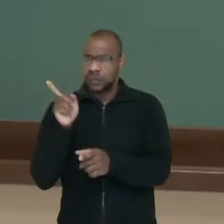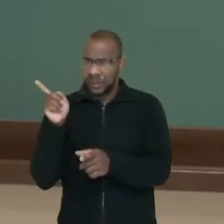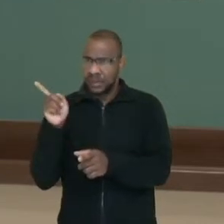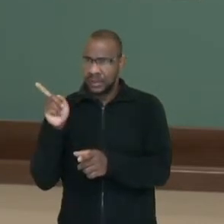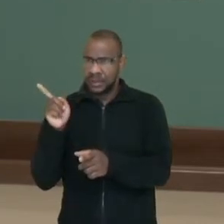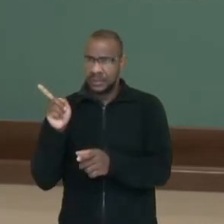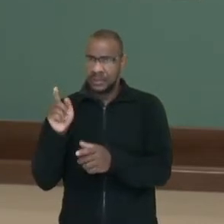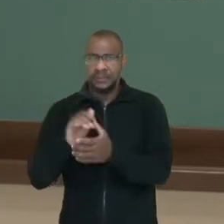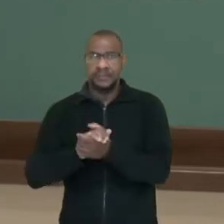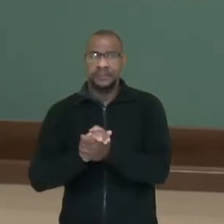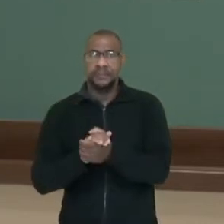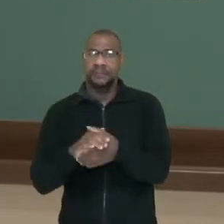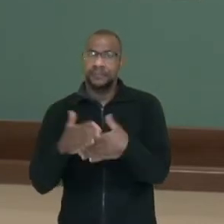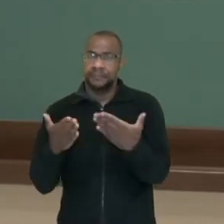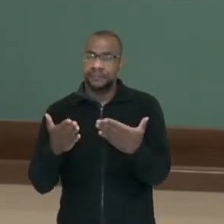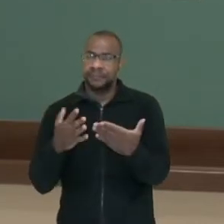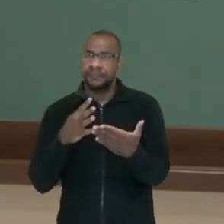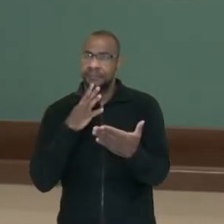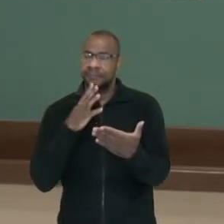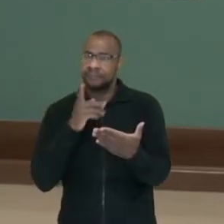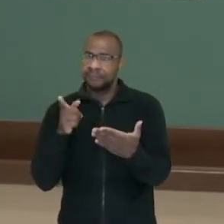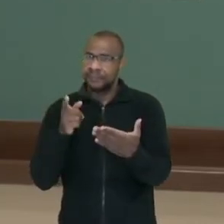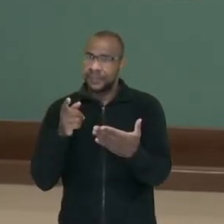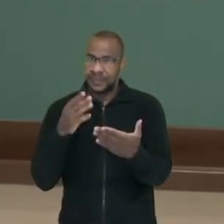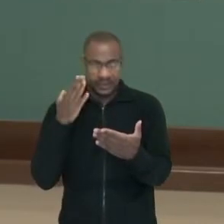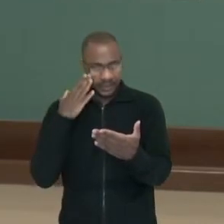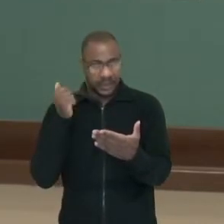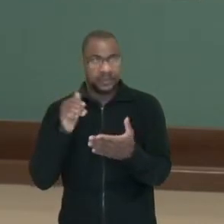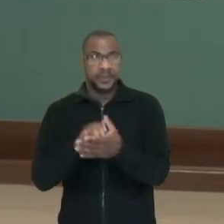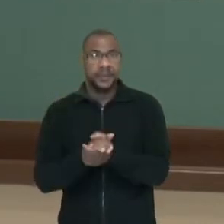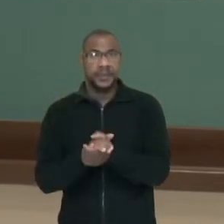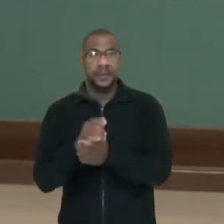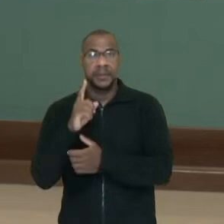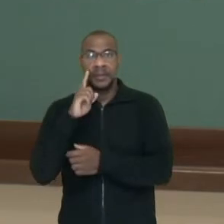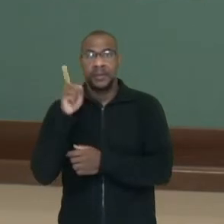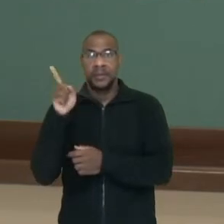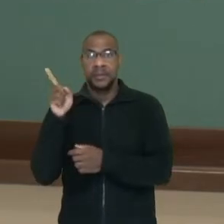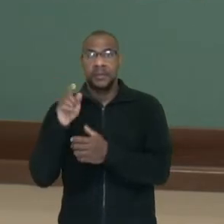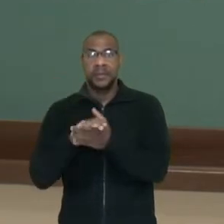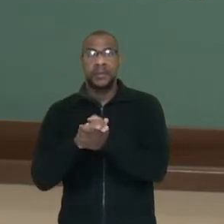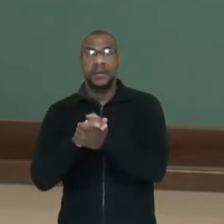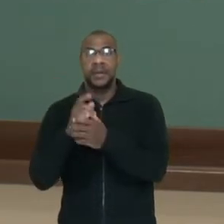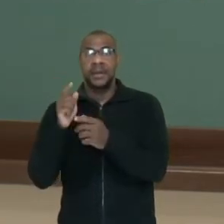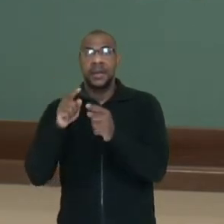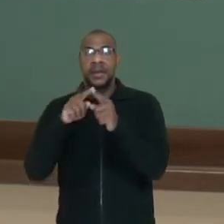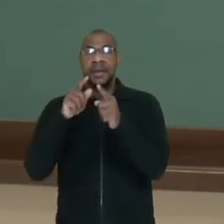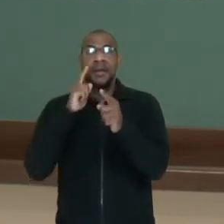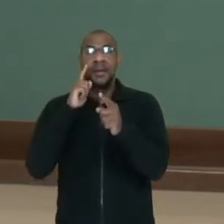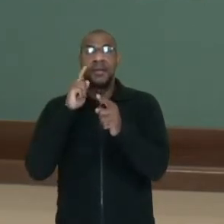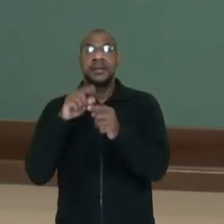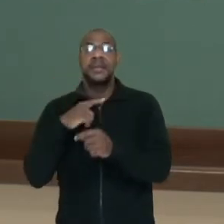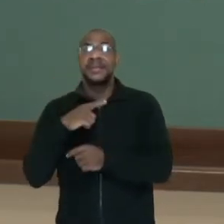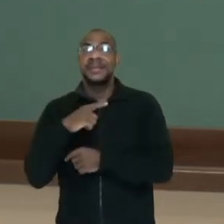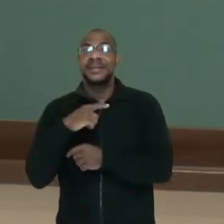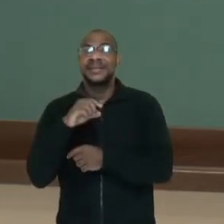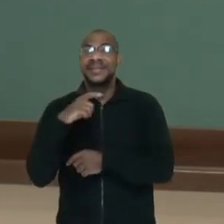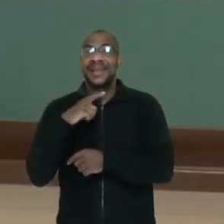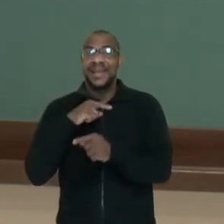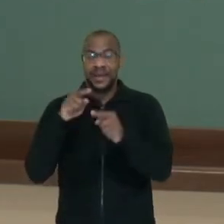né? É, tinha que saber. Octógono, gente, é um polígono com